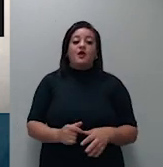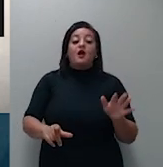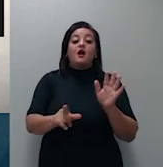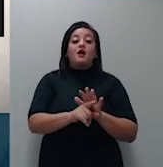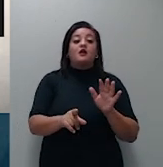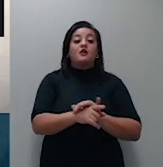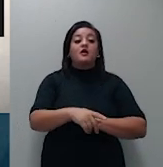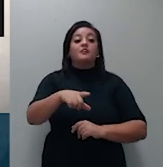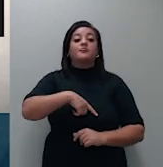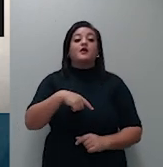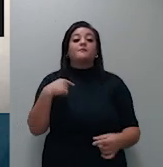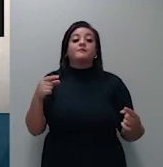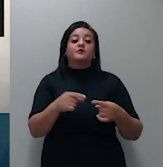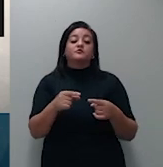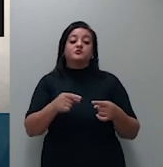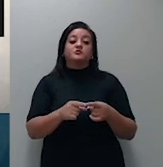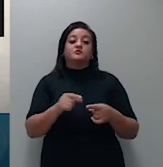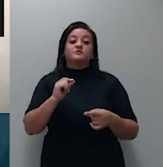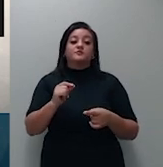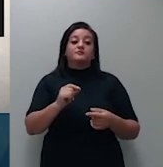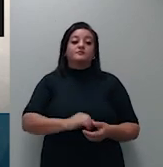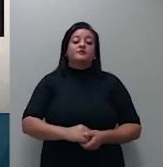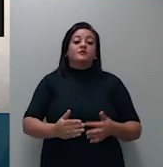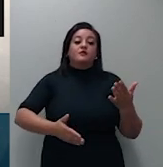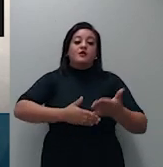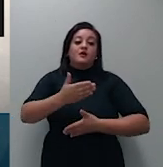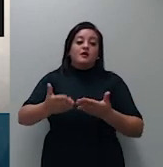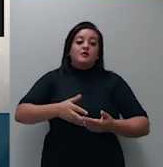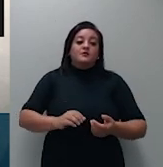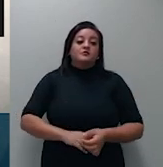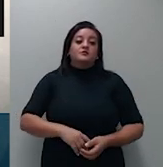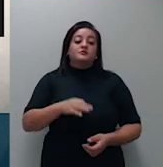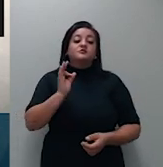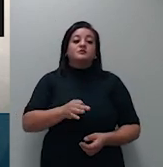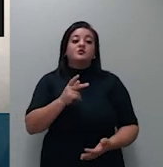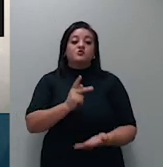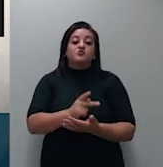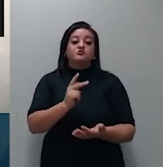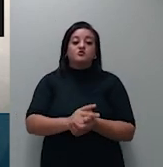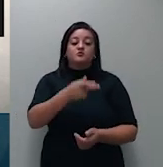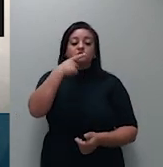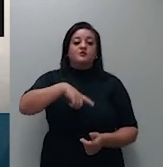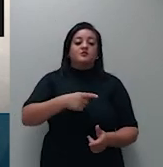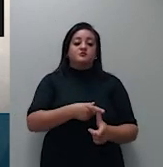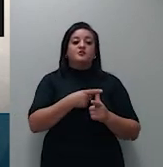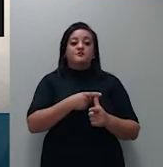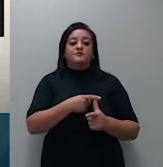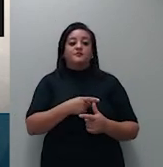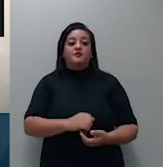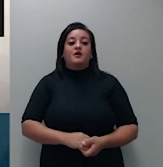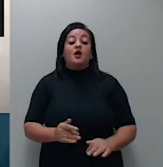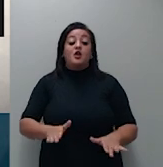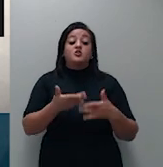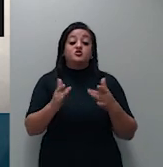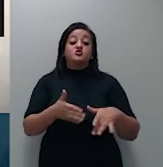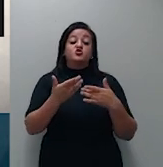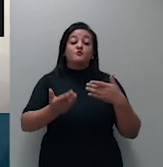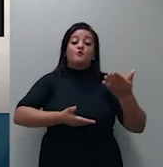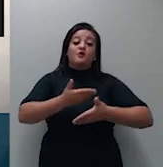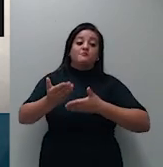a lei tem por objetivo uma participação ativa dos Perdões ela